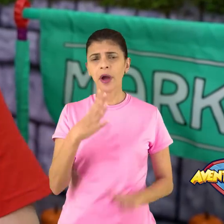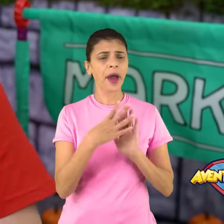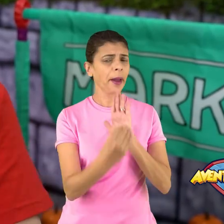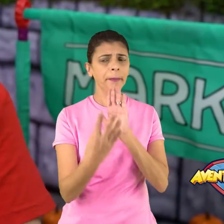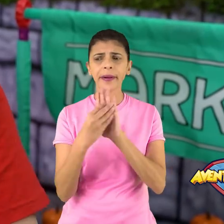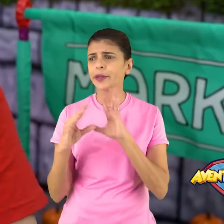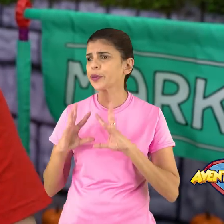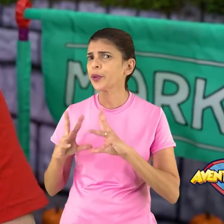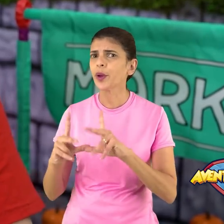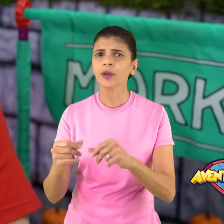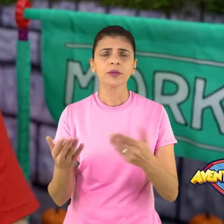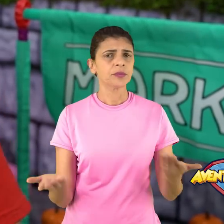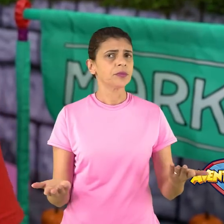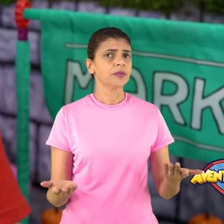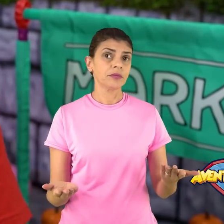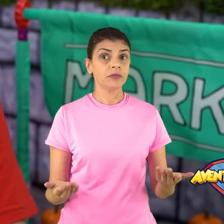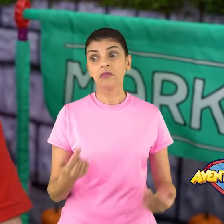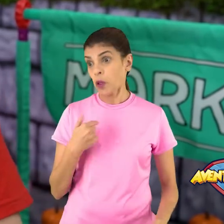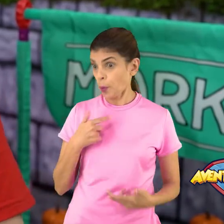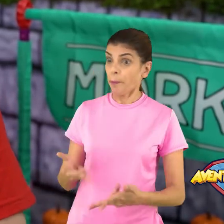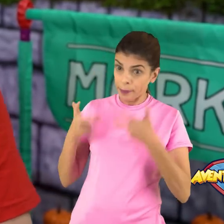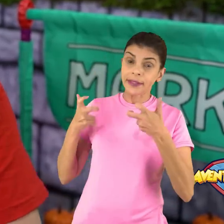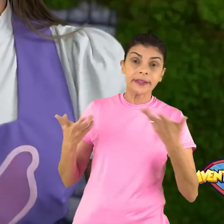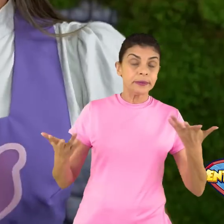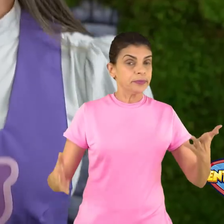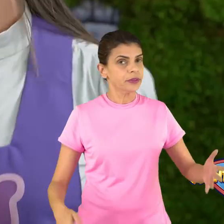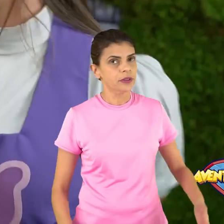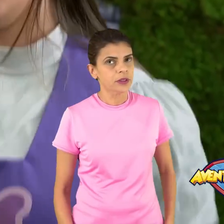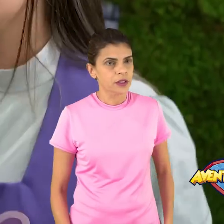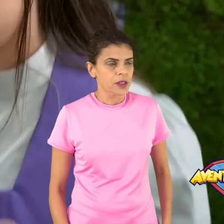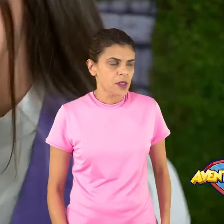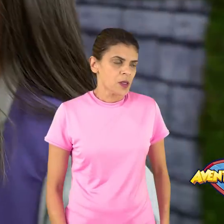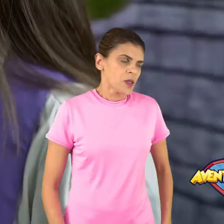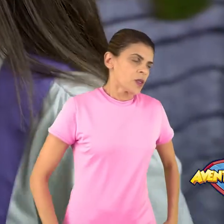tá imitando todo mundo! Eu percebi!